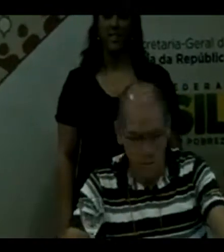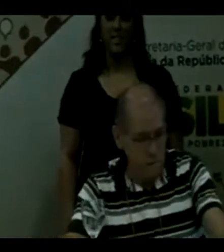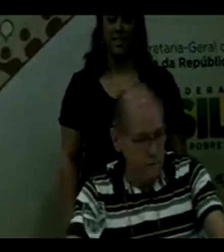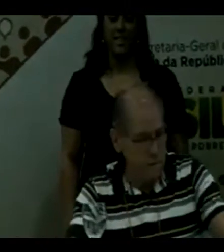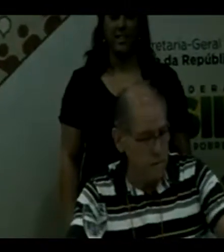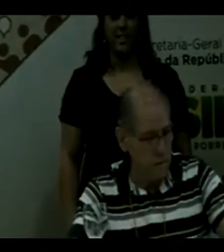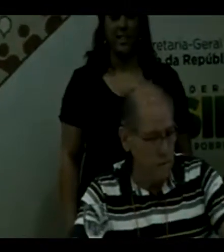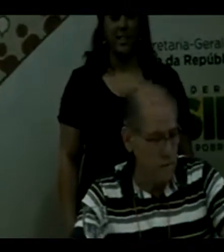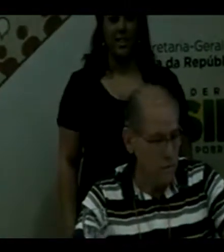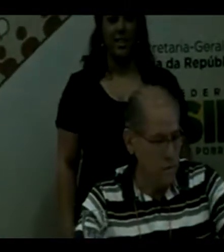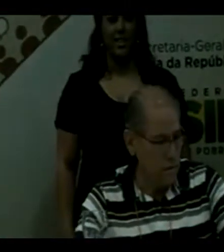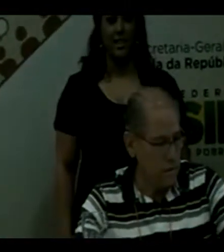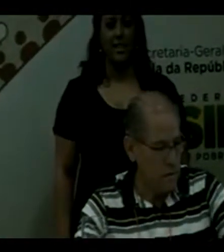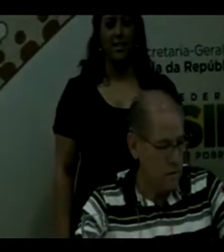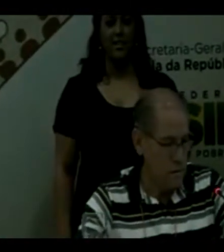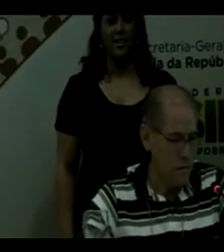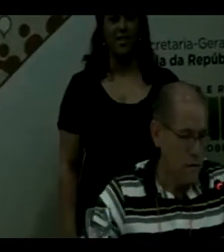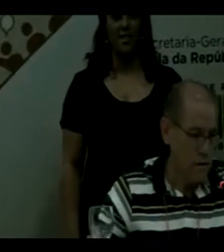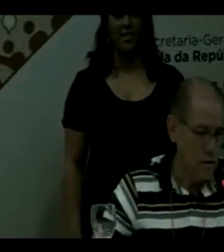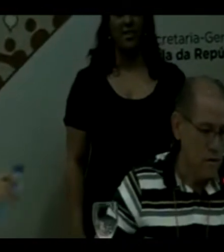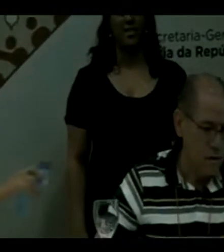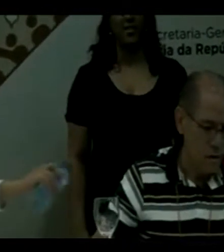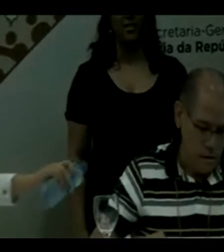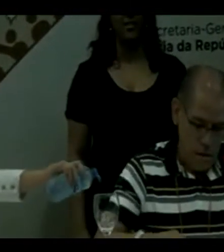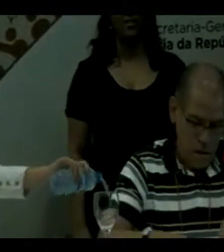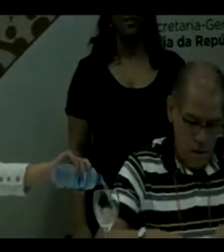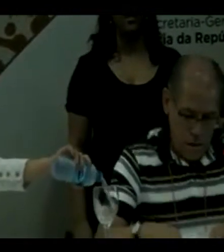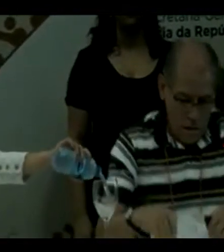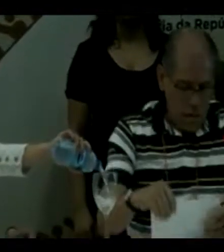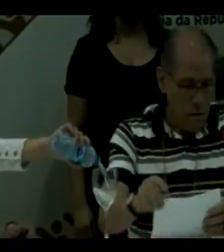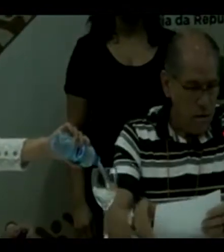Pode. Se ele estiver funcionando.